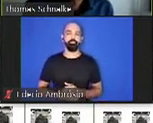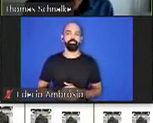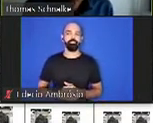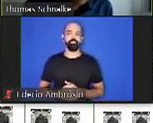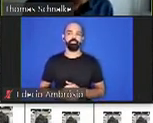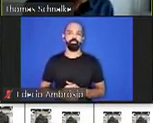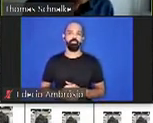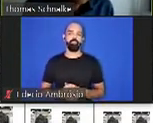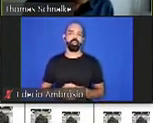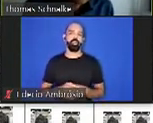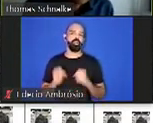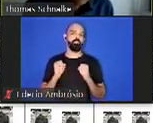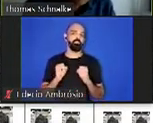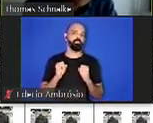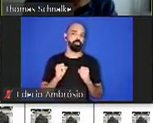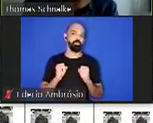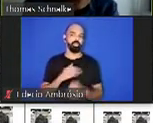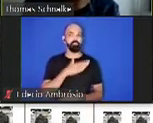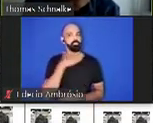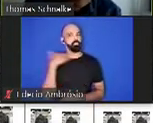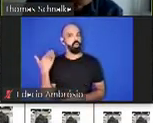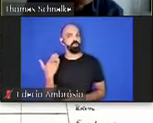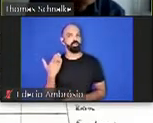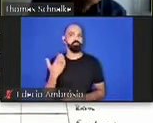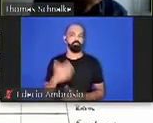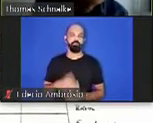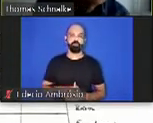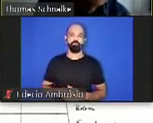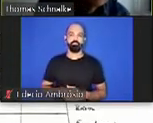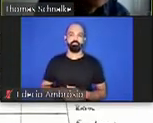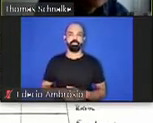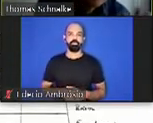ser a morte.